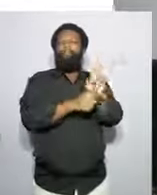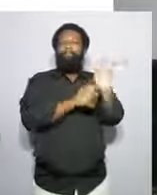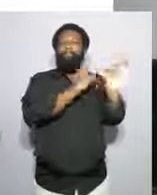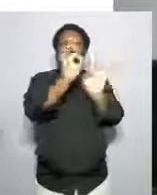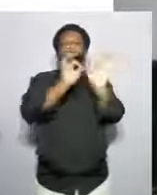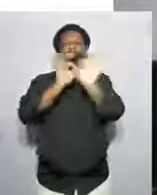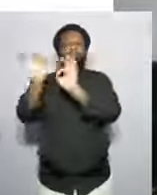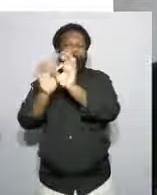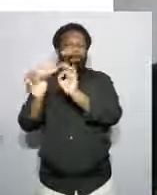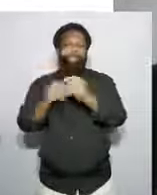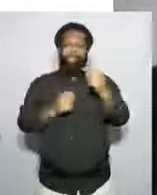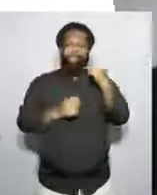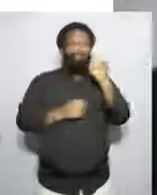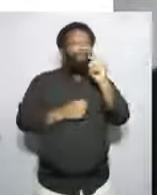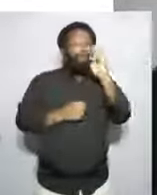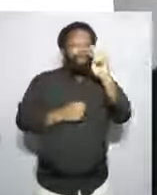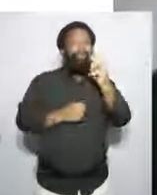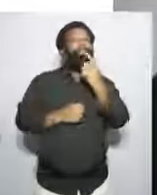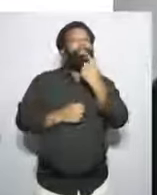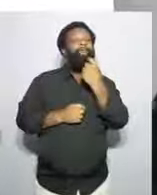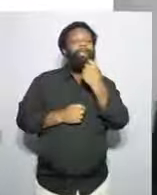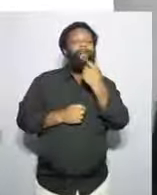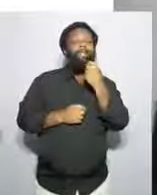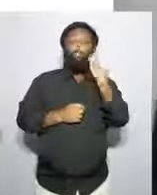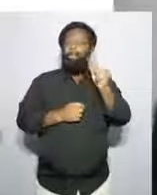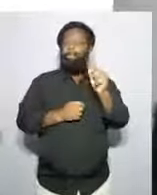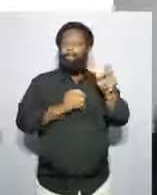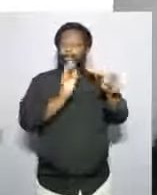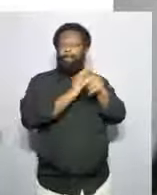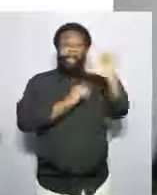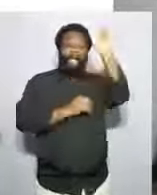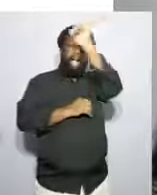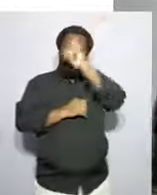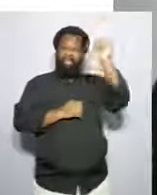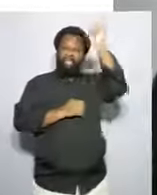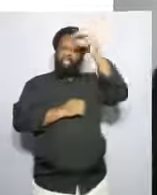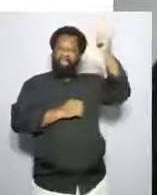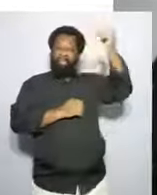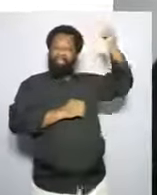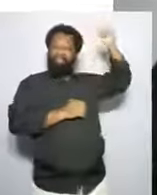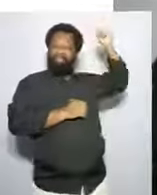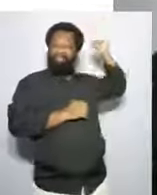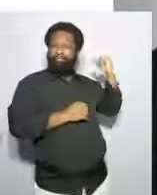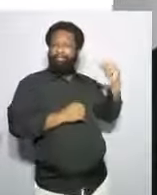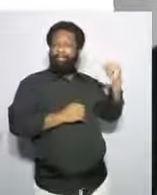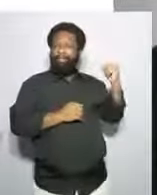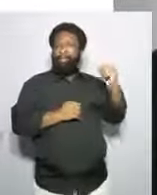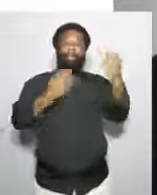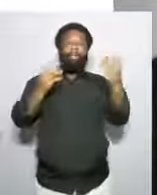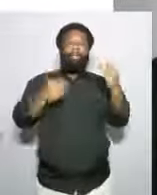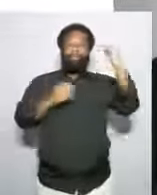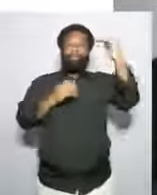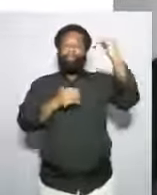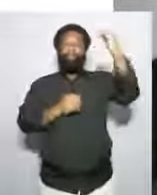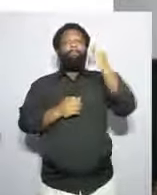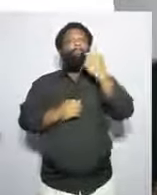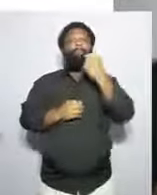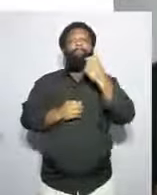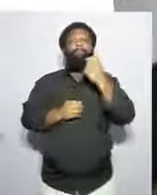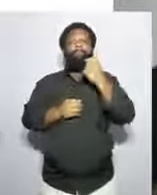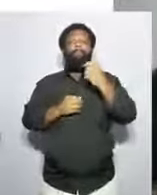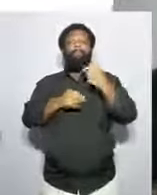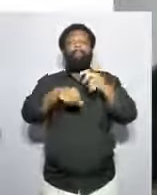está em verde é uma maneira mais antiga, é uma numeração mais antiga. E a de cima